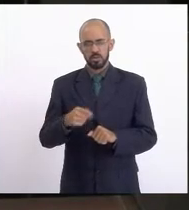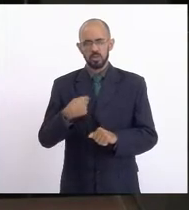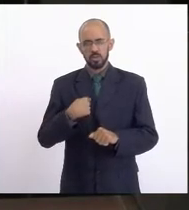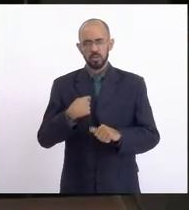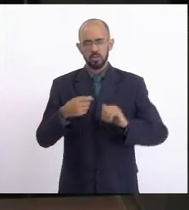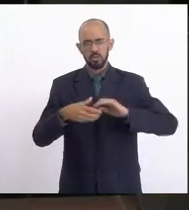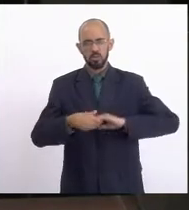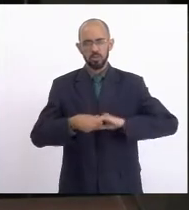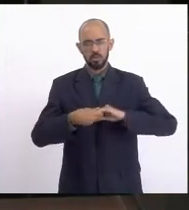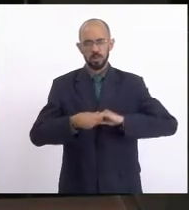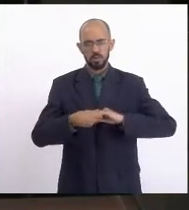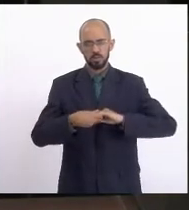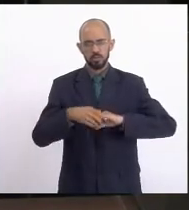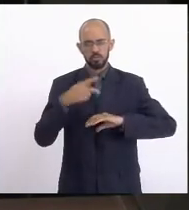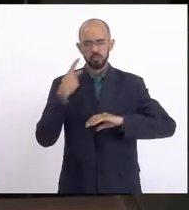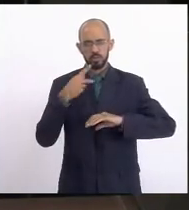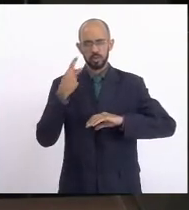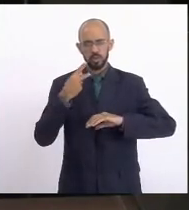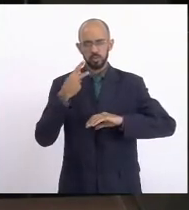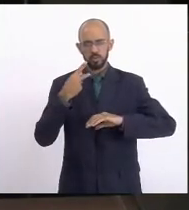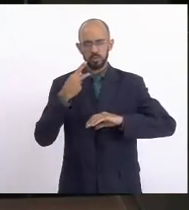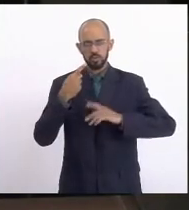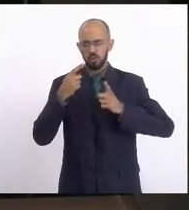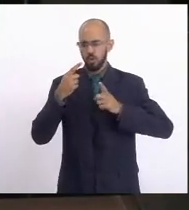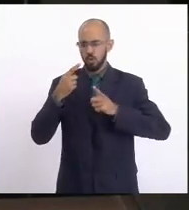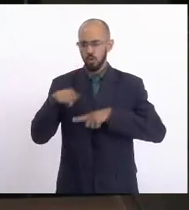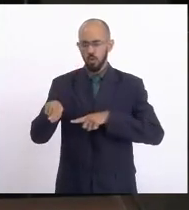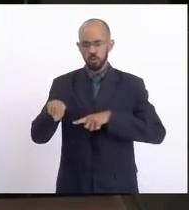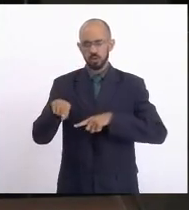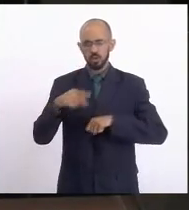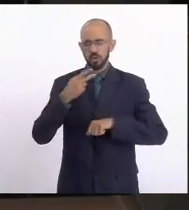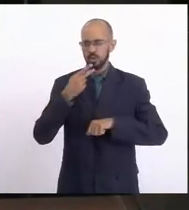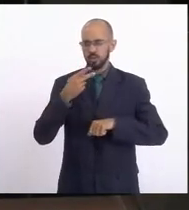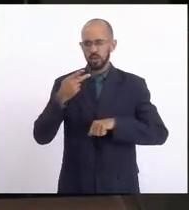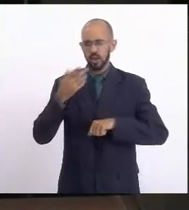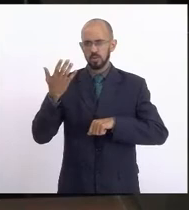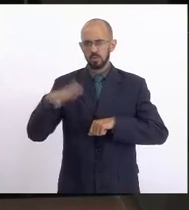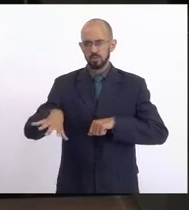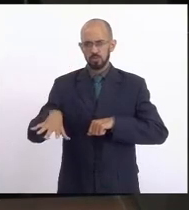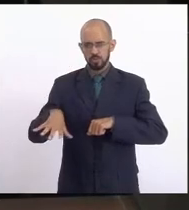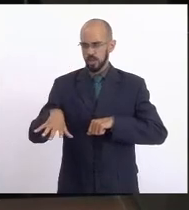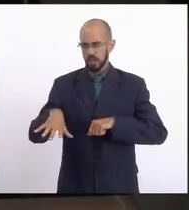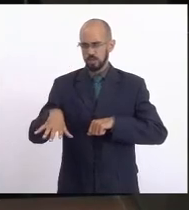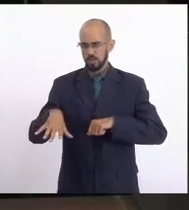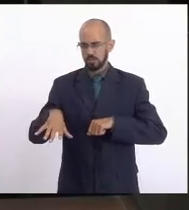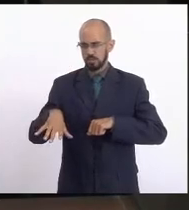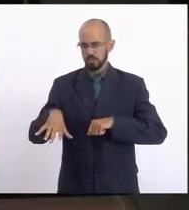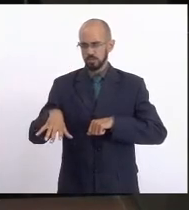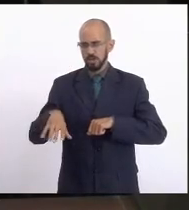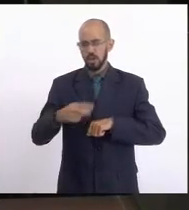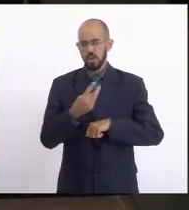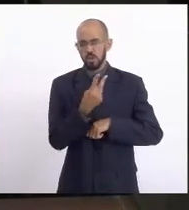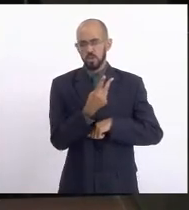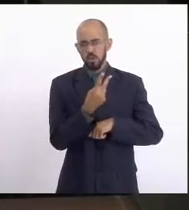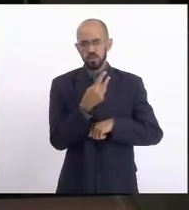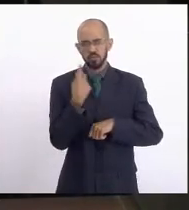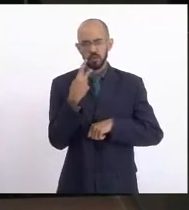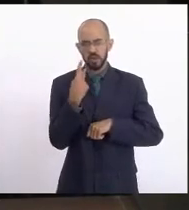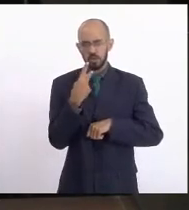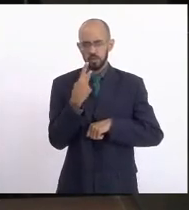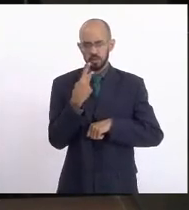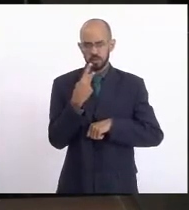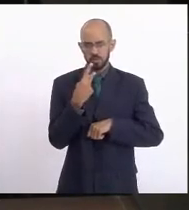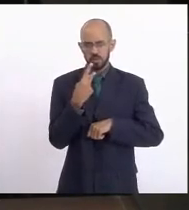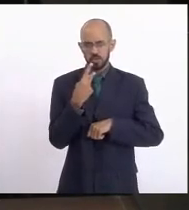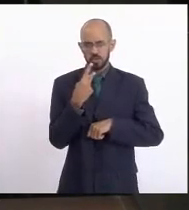daquele município que se insurgiram contra, protestaram, rejeitaram, e mais, dois deles, em particular,